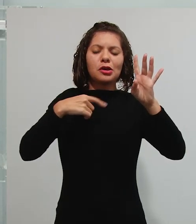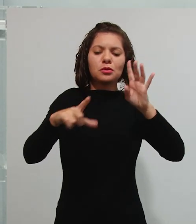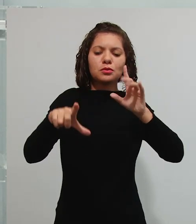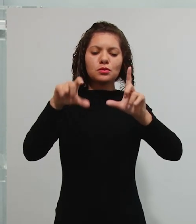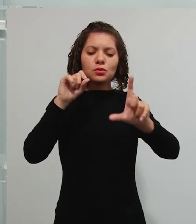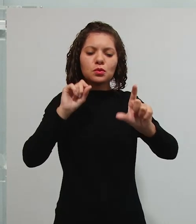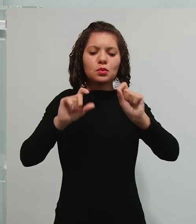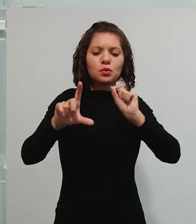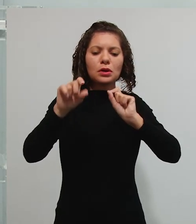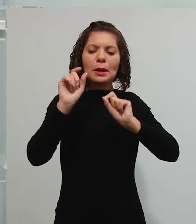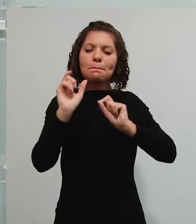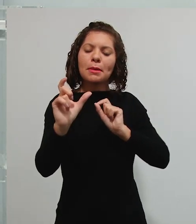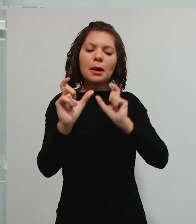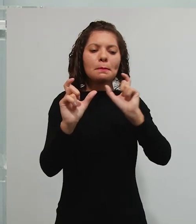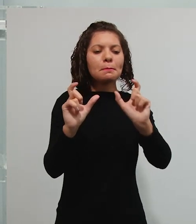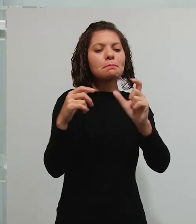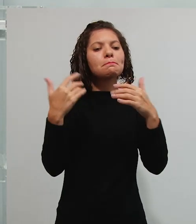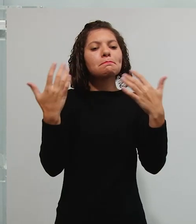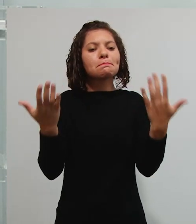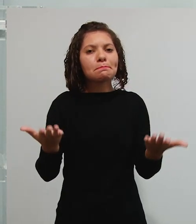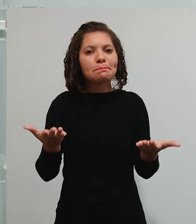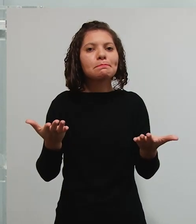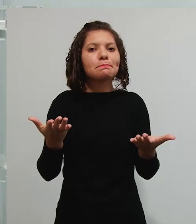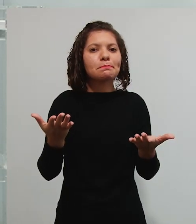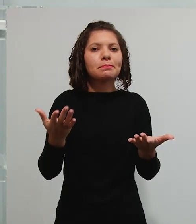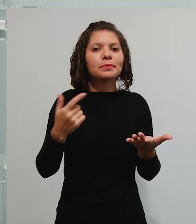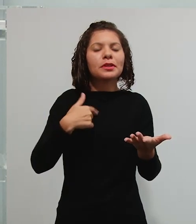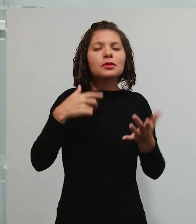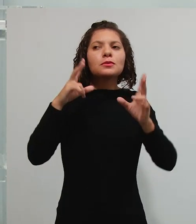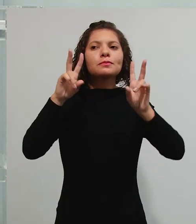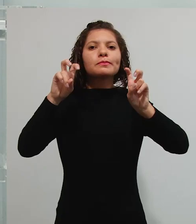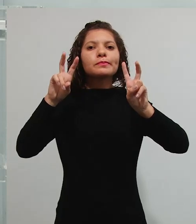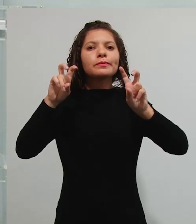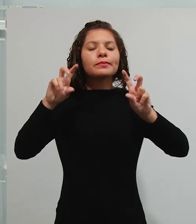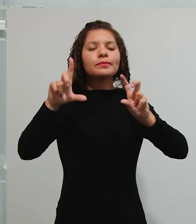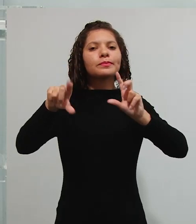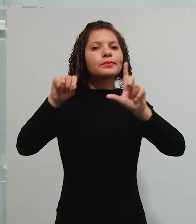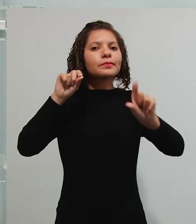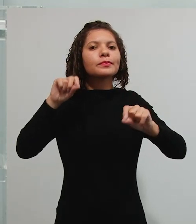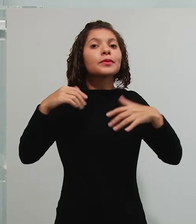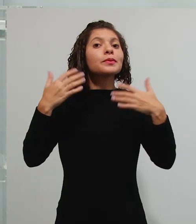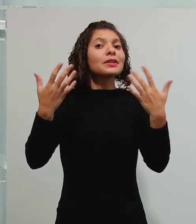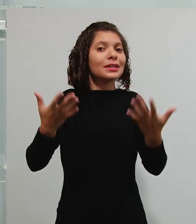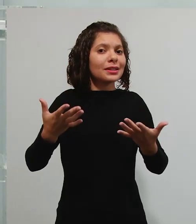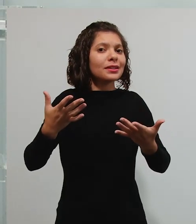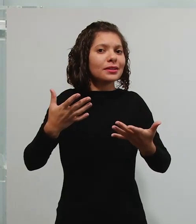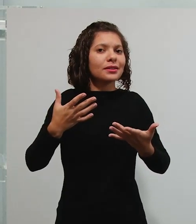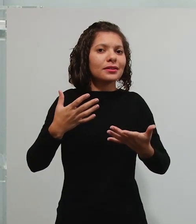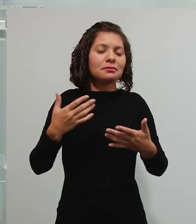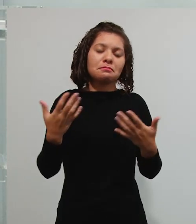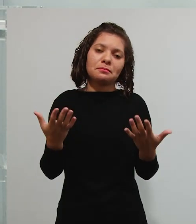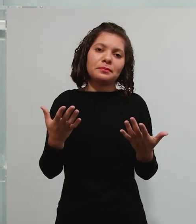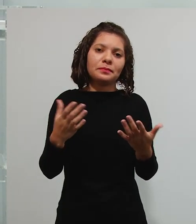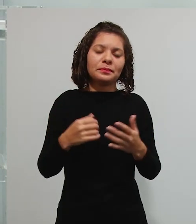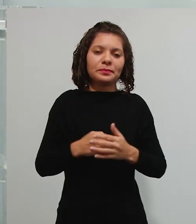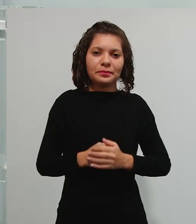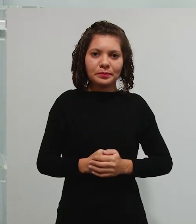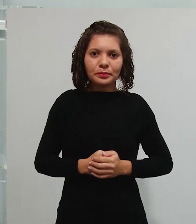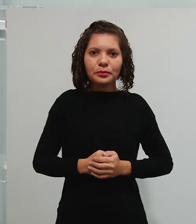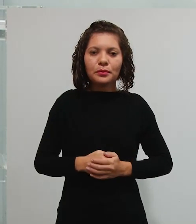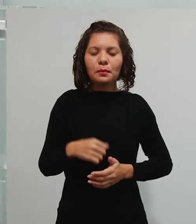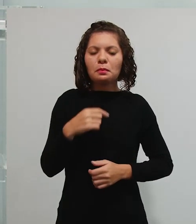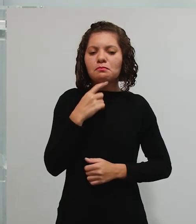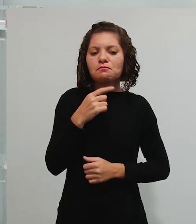escolhas de palavras, escolhas de assuntos, porque o mesmo tema tem vários assuntos, mas a gente nunca